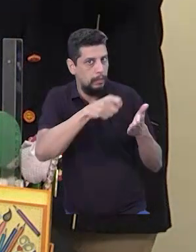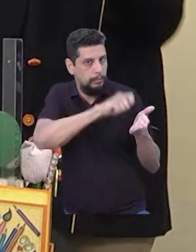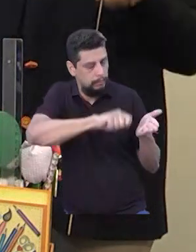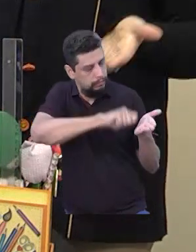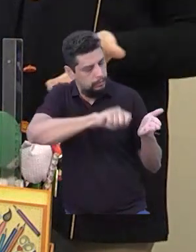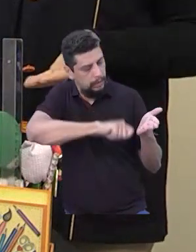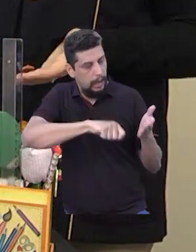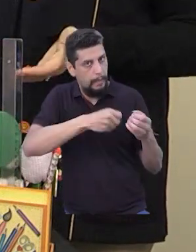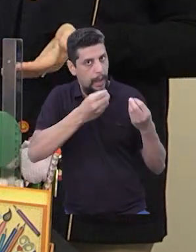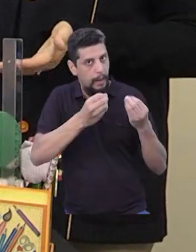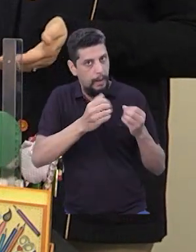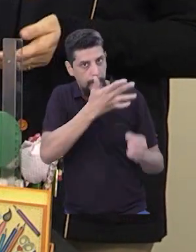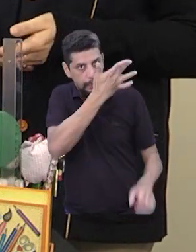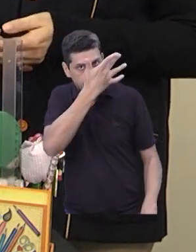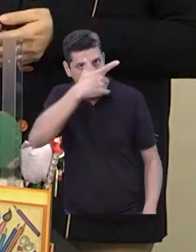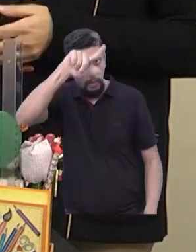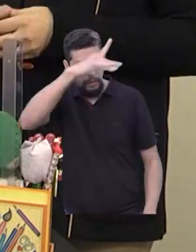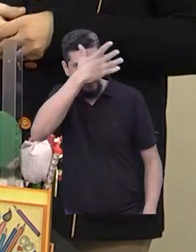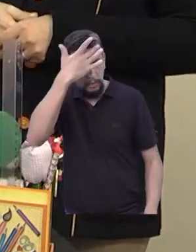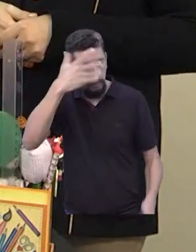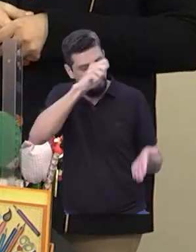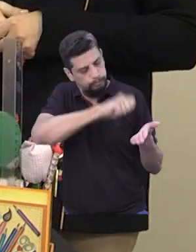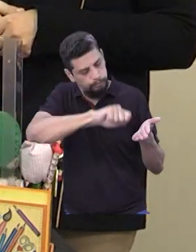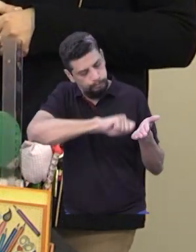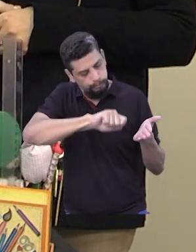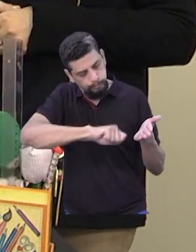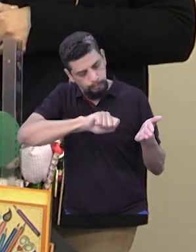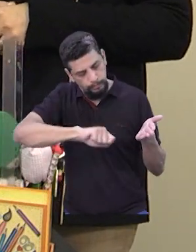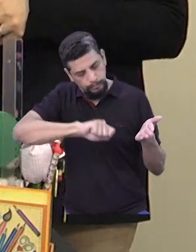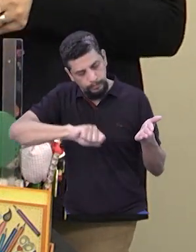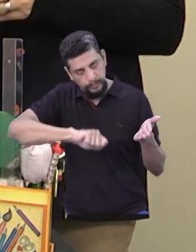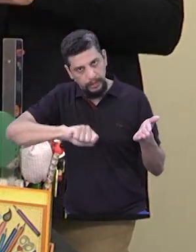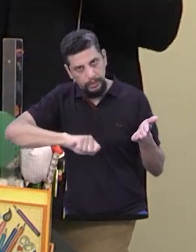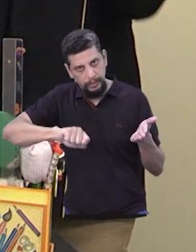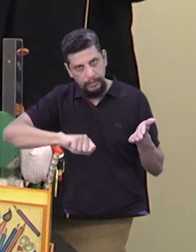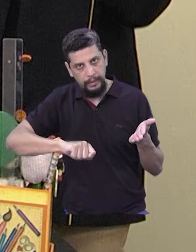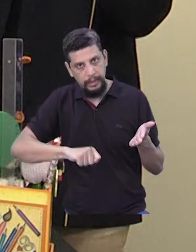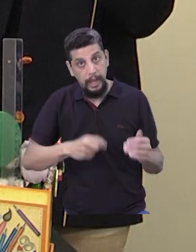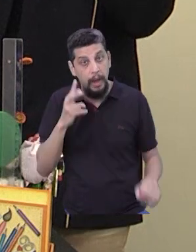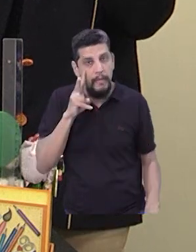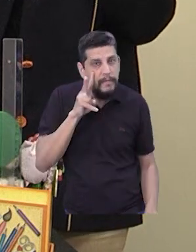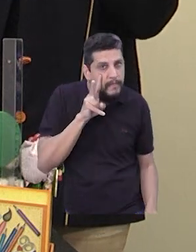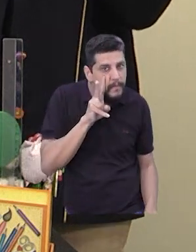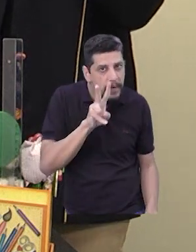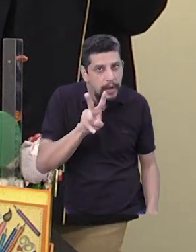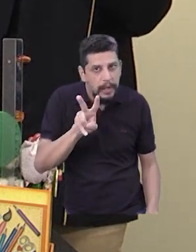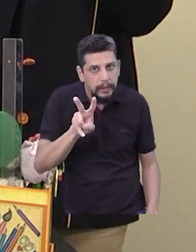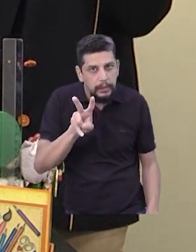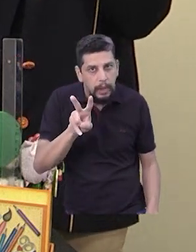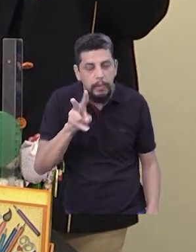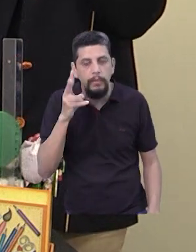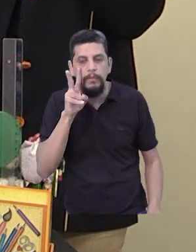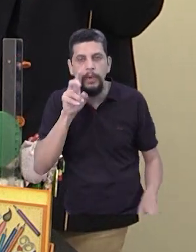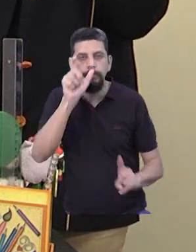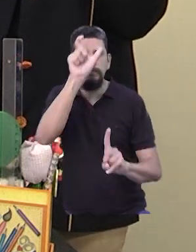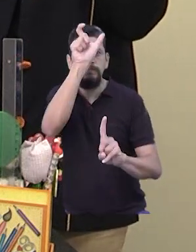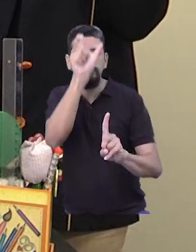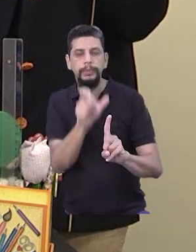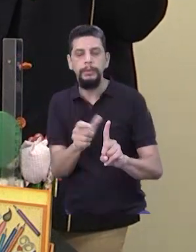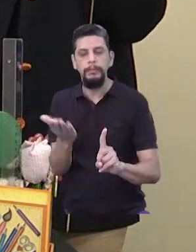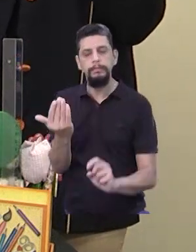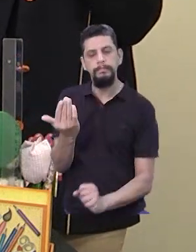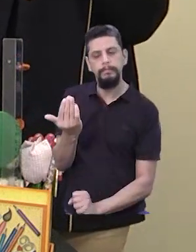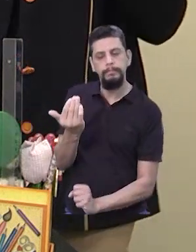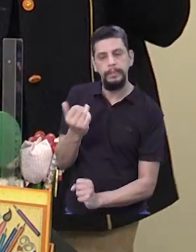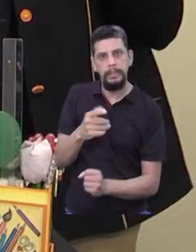as outras pessoas poderem ler. Transcrever é escrever, é isso, né? Isso, isso. Eu escuto, né? E passo do áudio